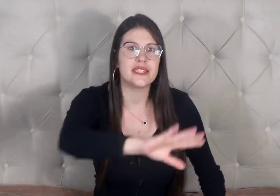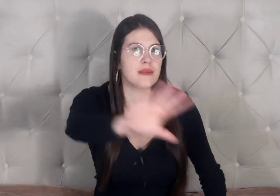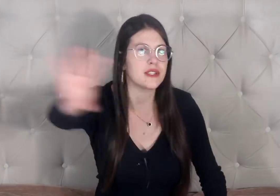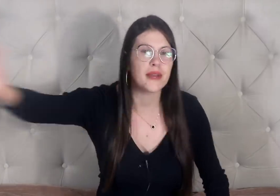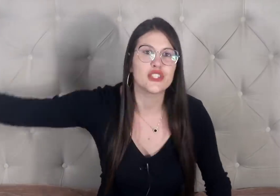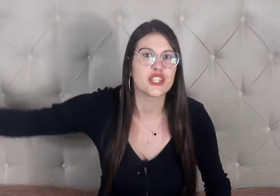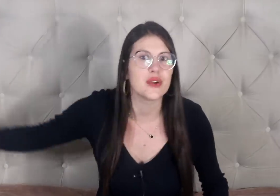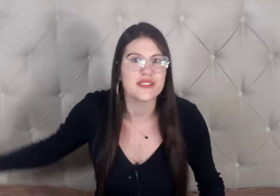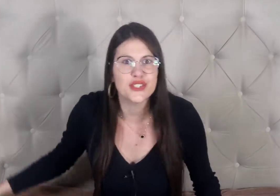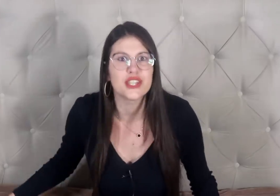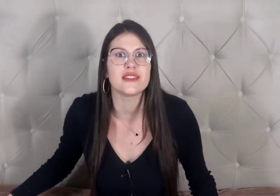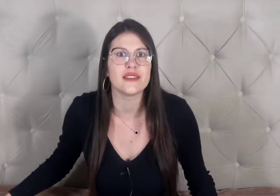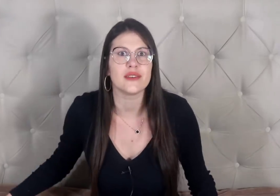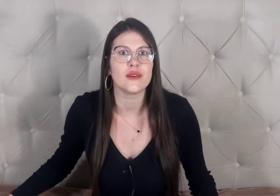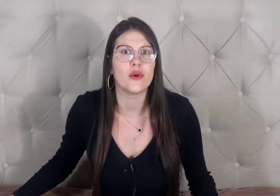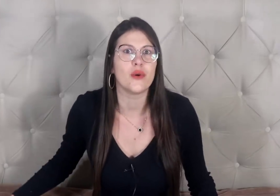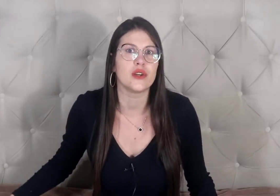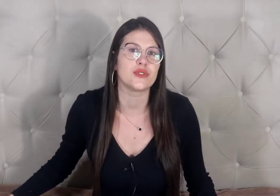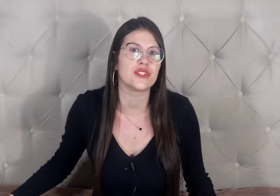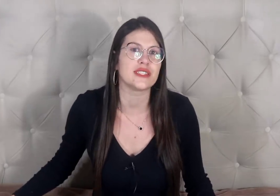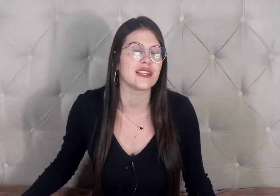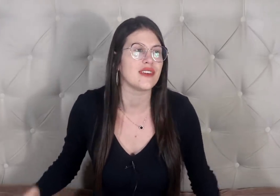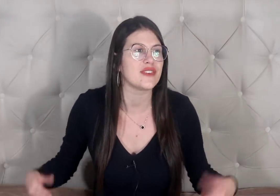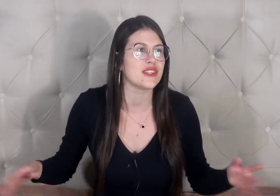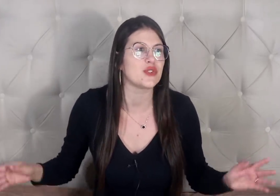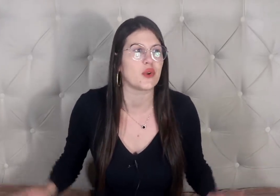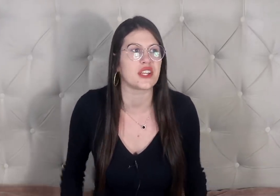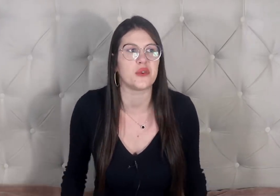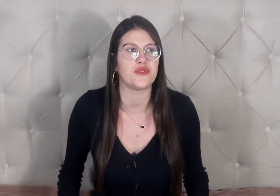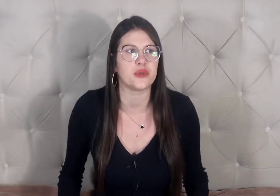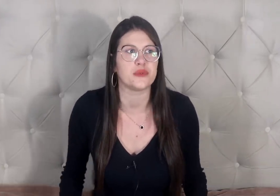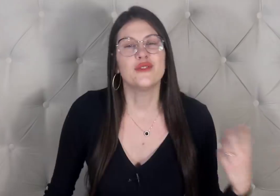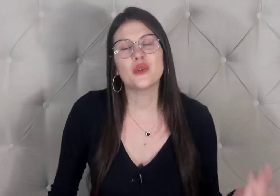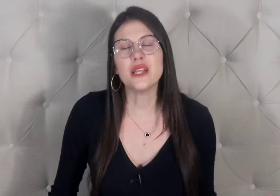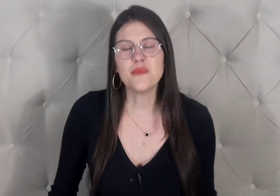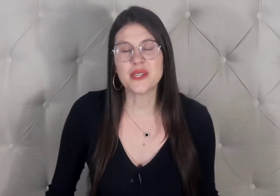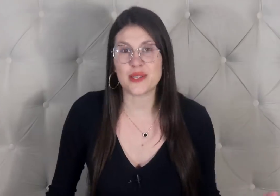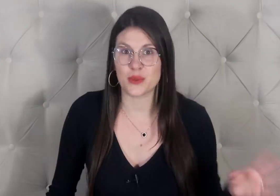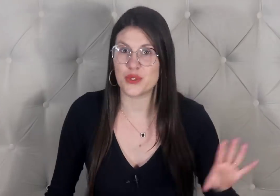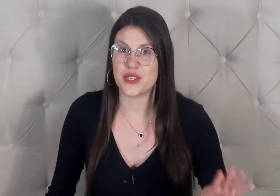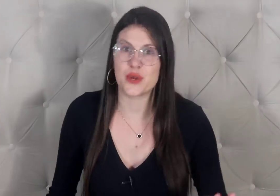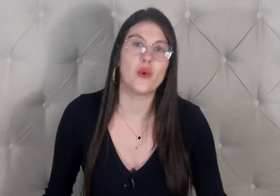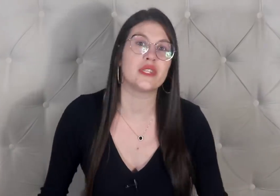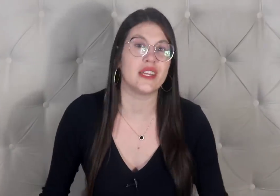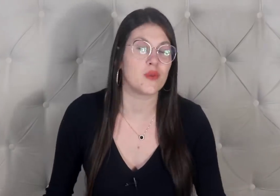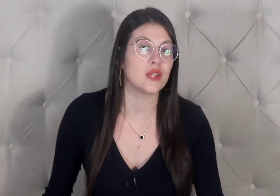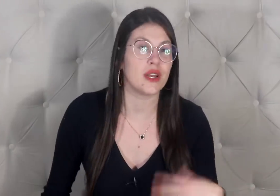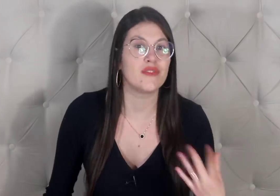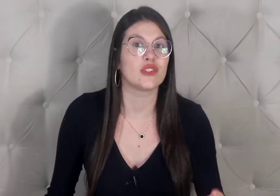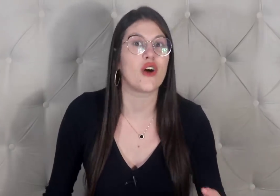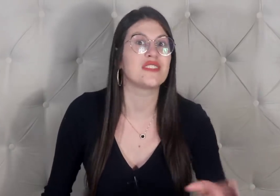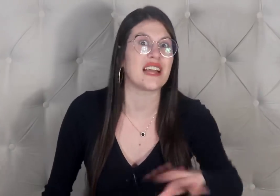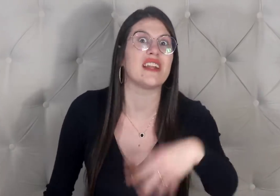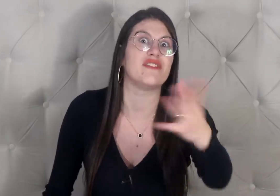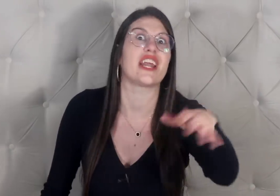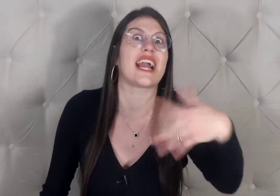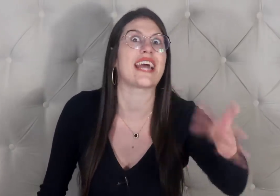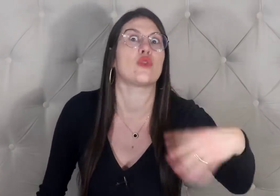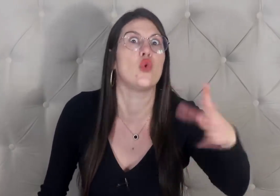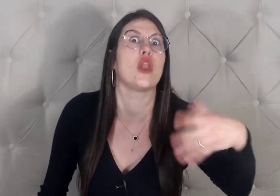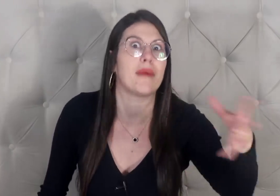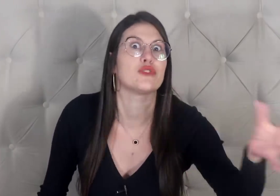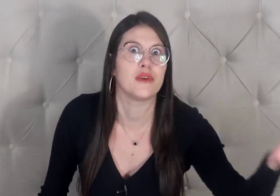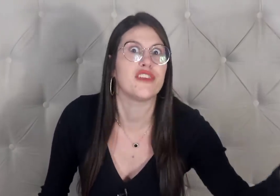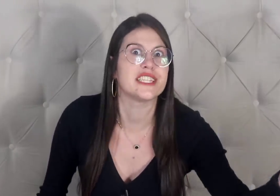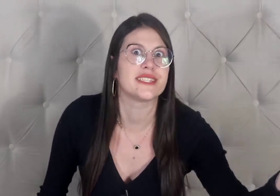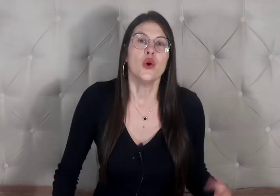como se simplesmente não existisse. Ou a justiça vai fazer de conta que não viu. Voltando para os assuntos de segunda, enquanto Lewandowski estava livrando a